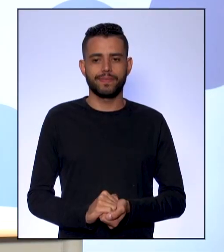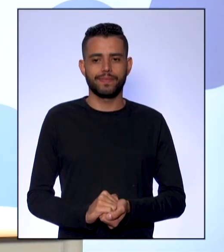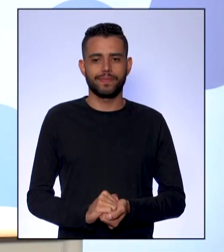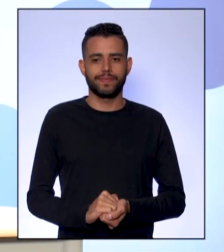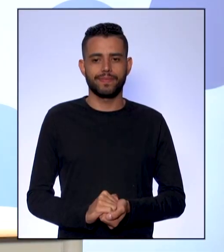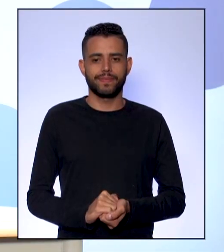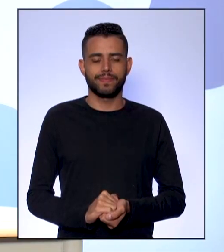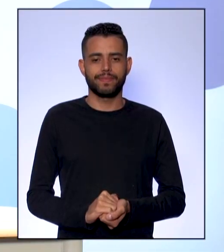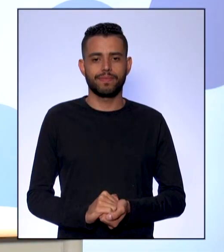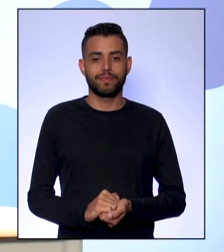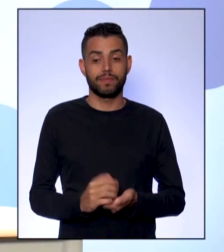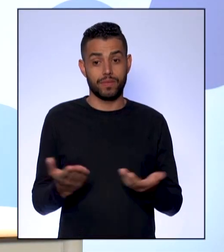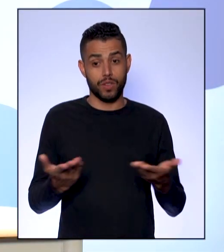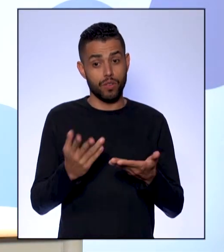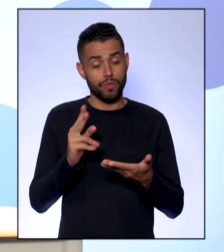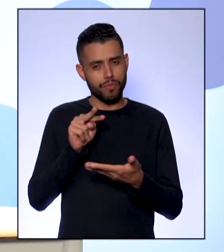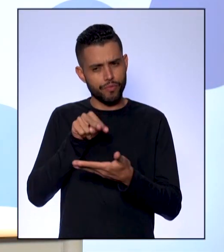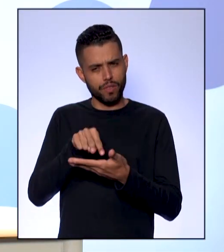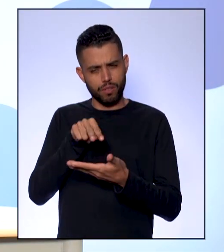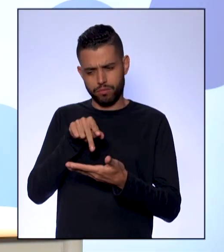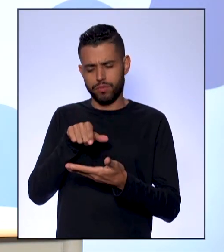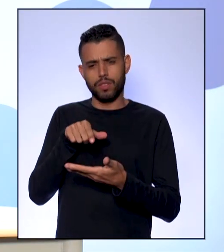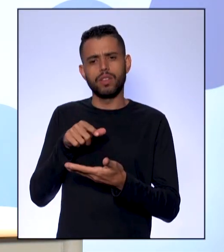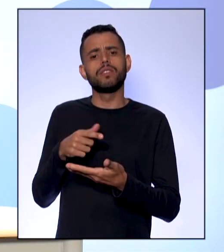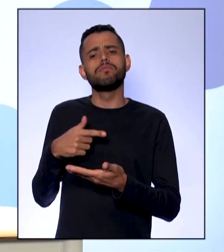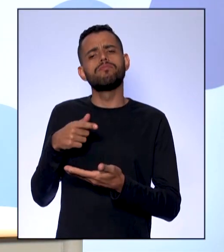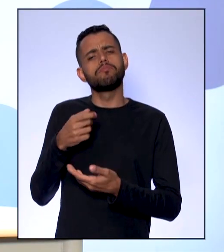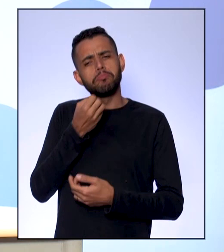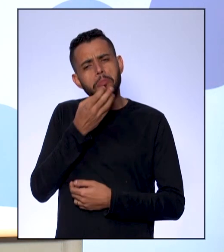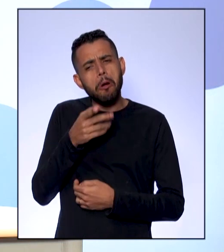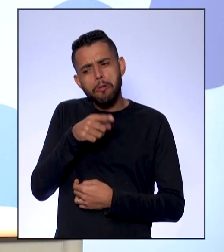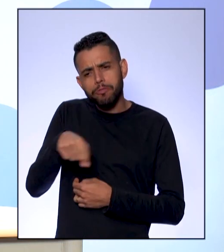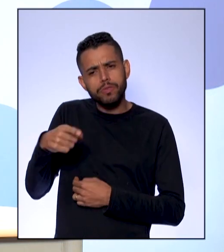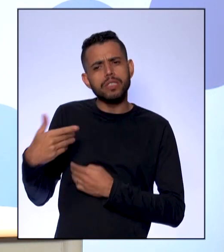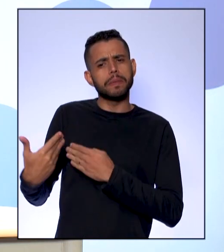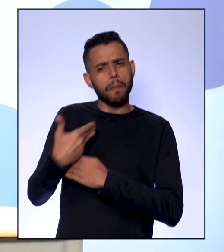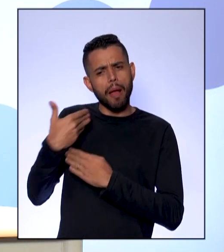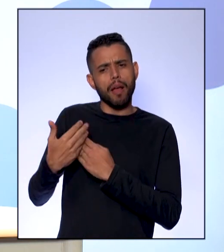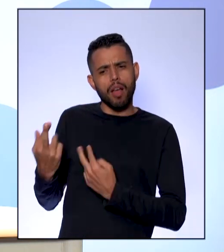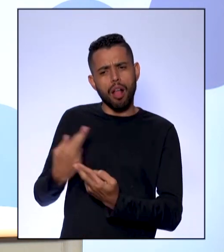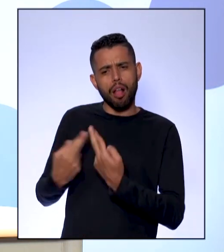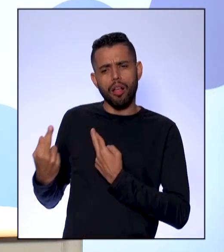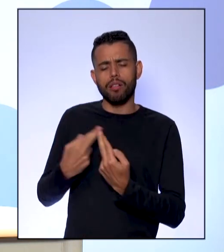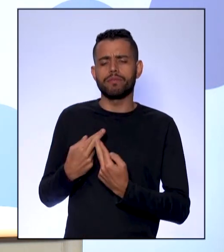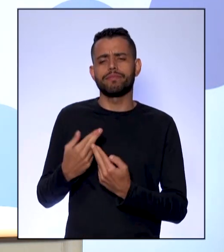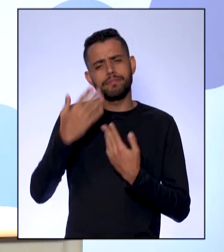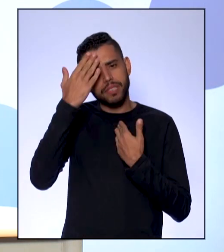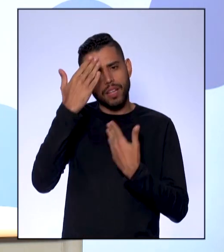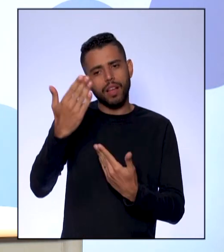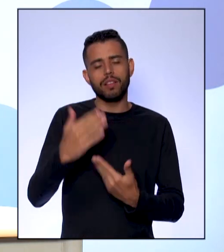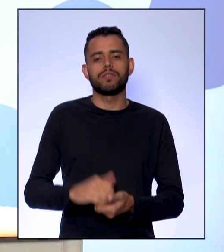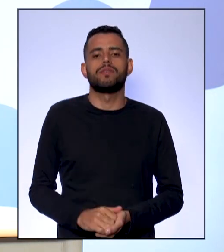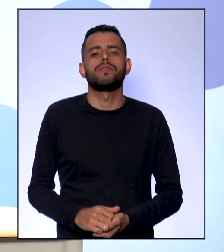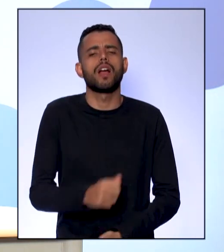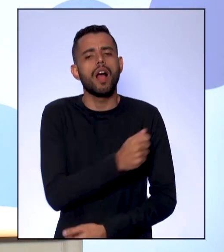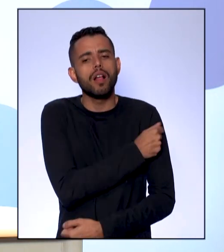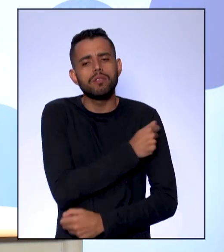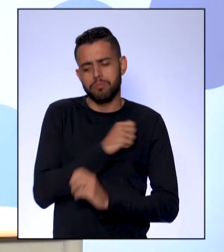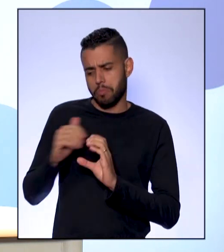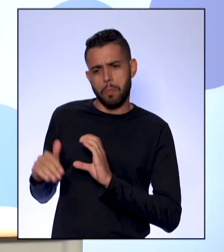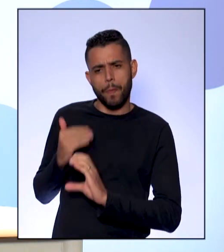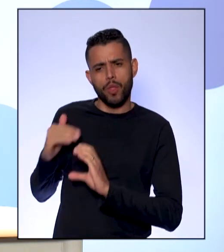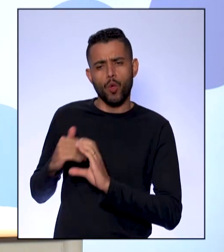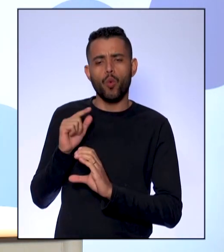Vamos lá, gente. Que bom que vocês participaram, agradecemos muito. Muitos alunos colocaram que